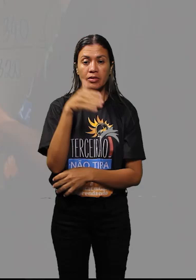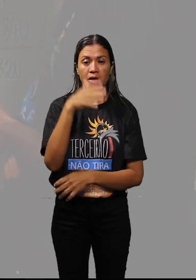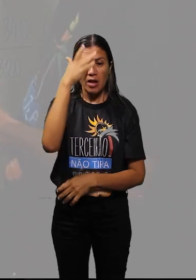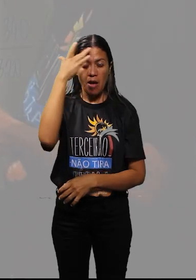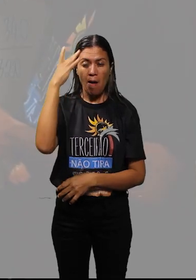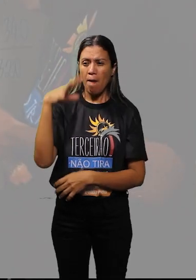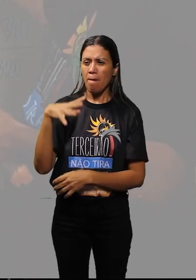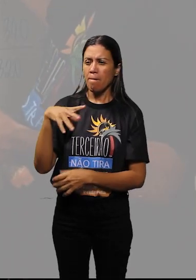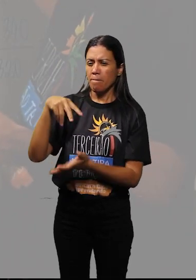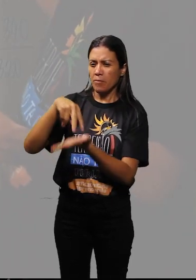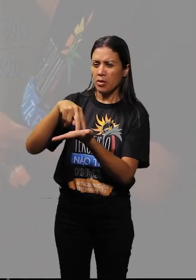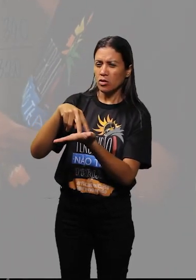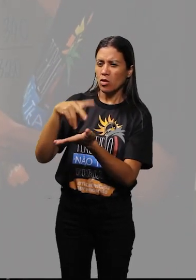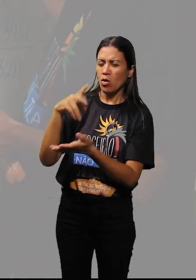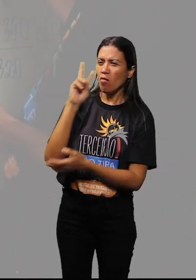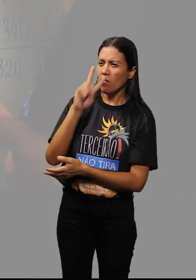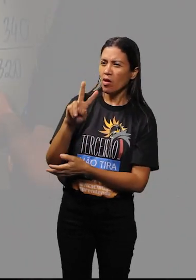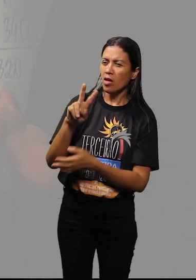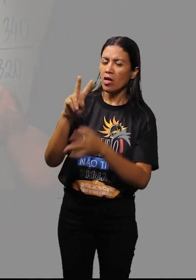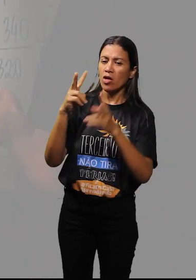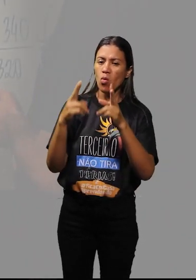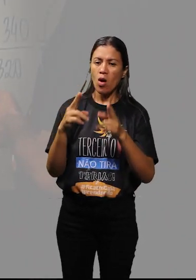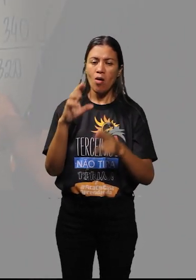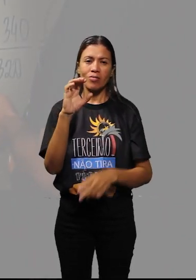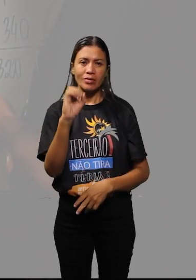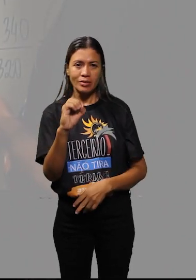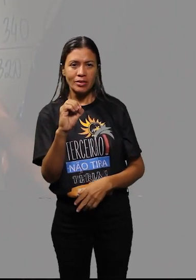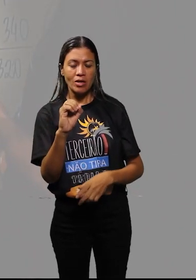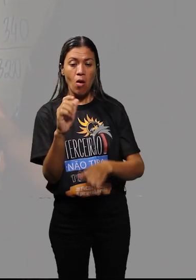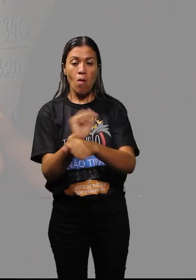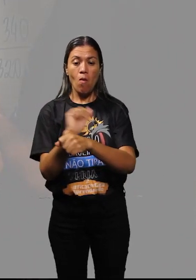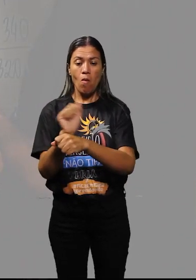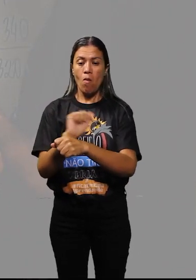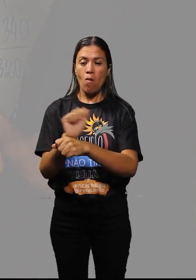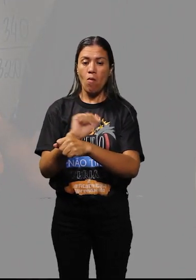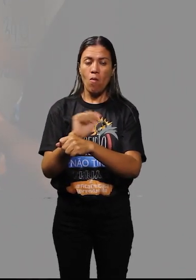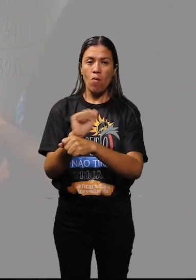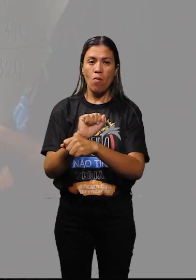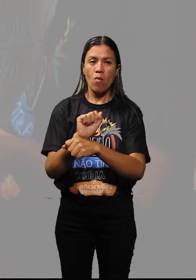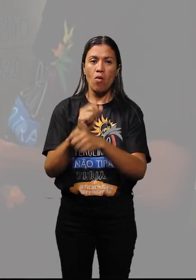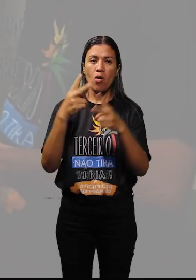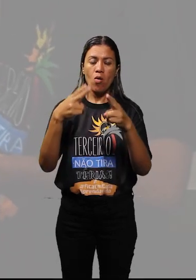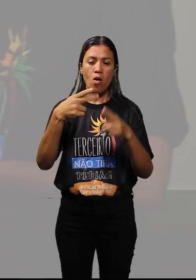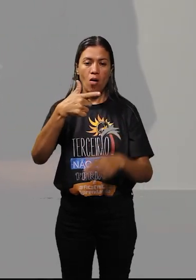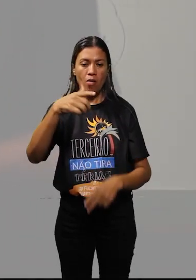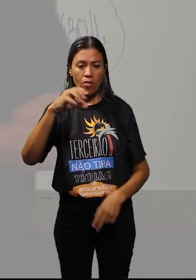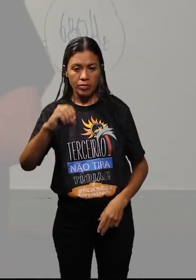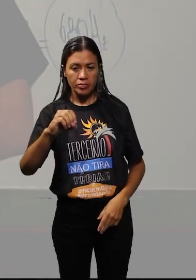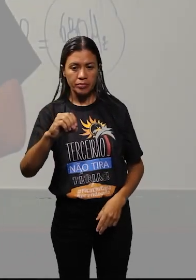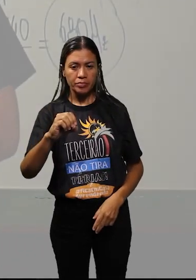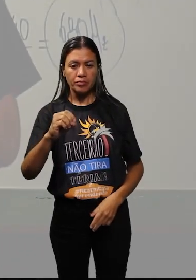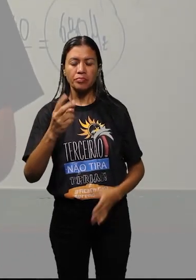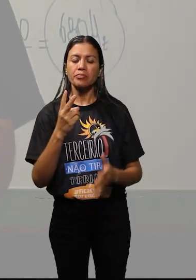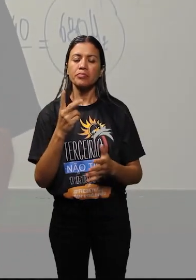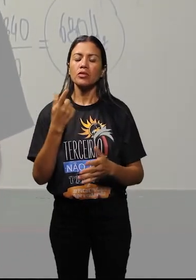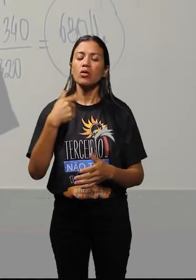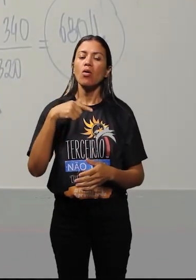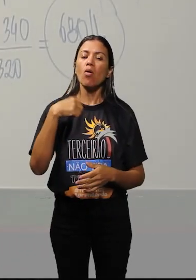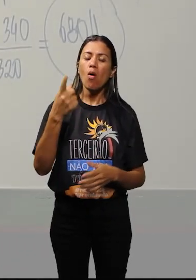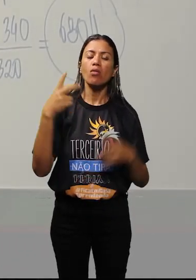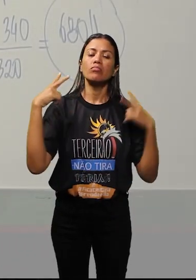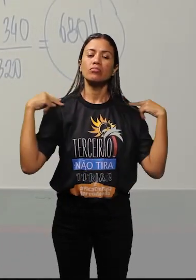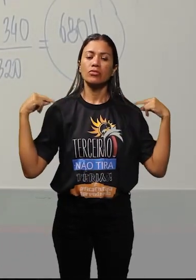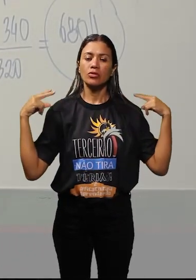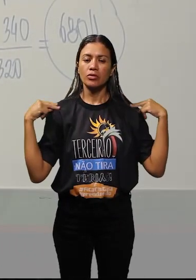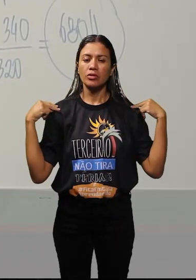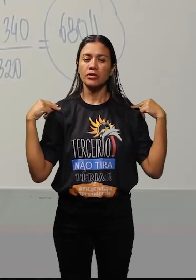meu observador, igual a 0. Velocidade do carro, que eu chamo de fonte, igual a 20. E aí ele continua. O motorista do